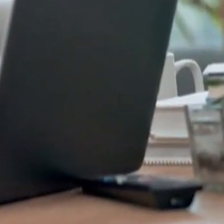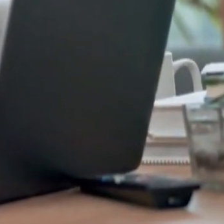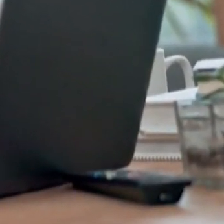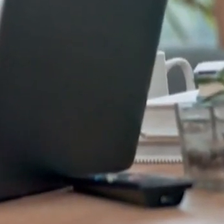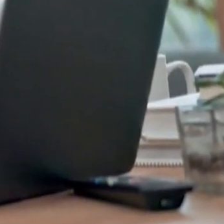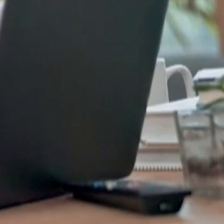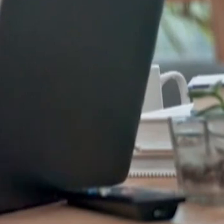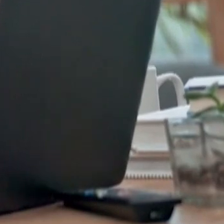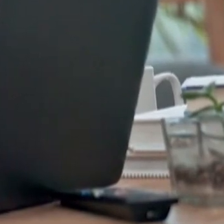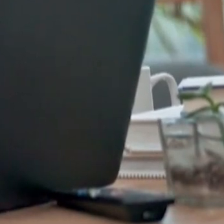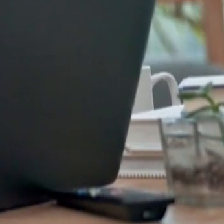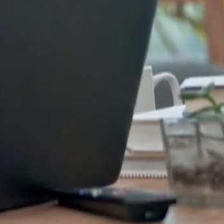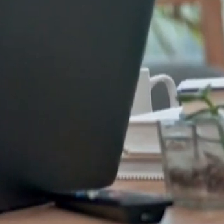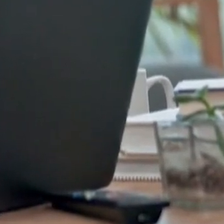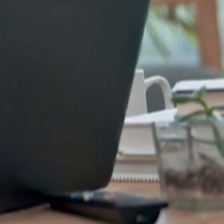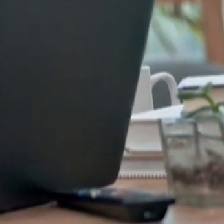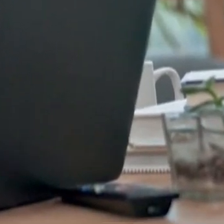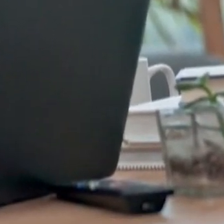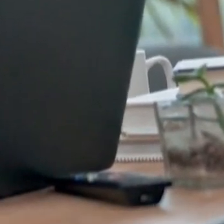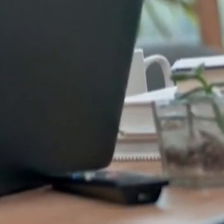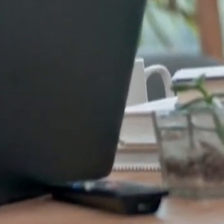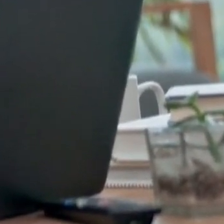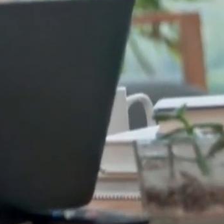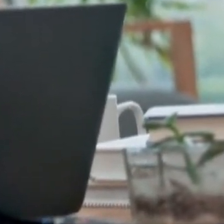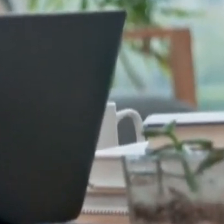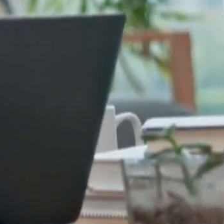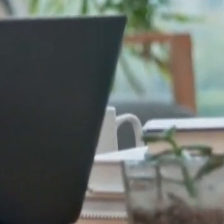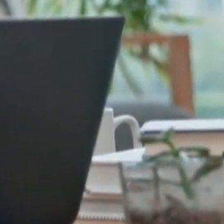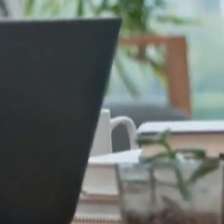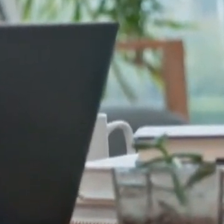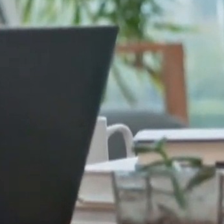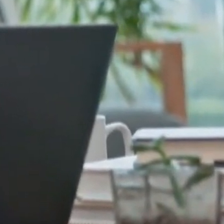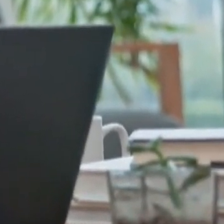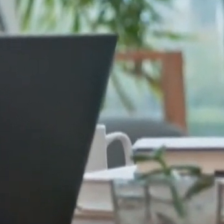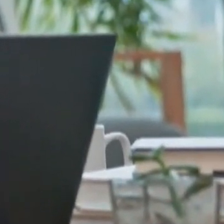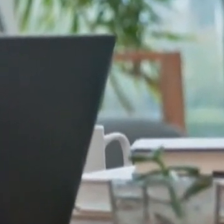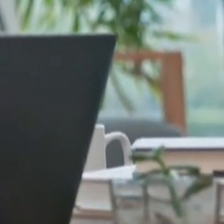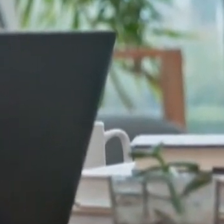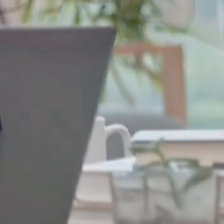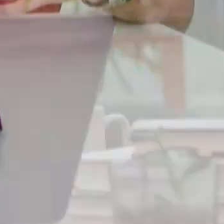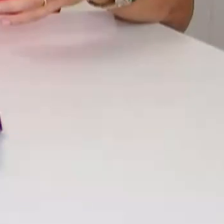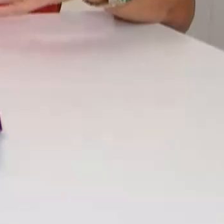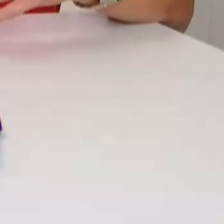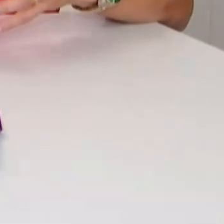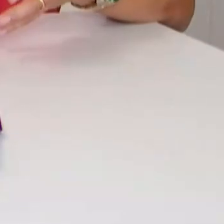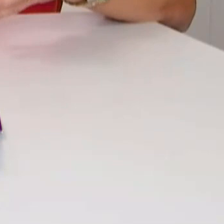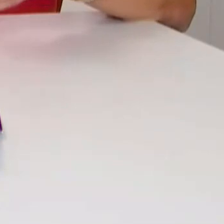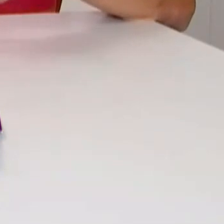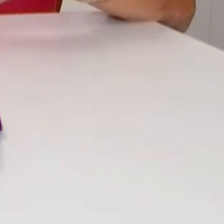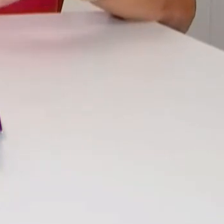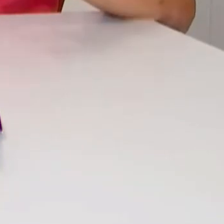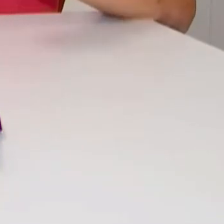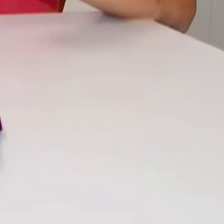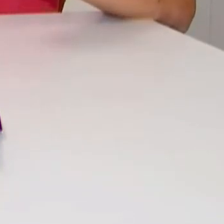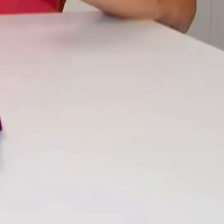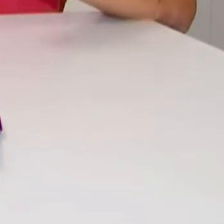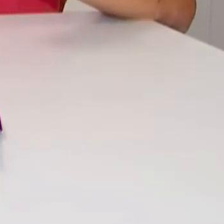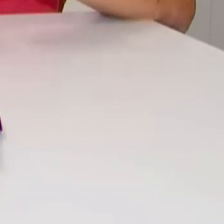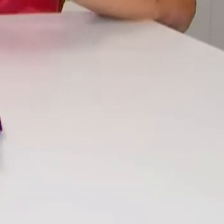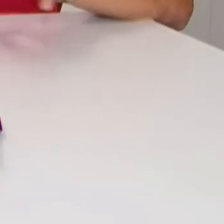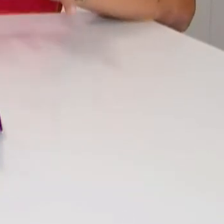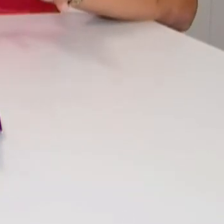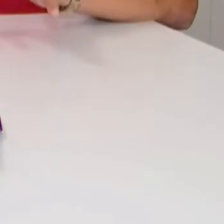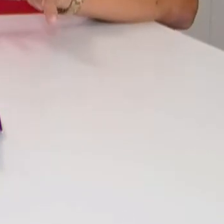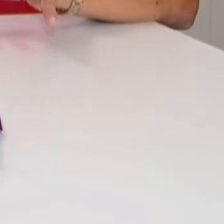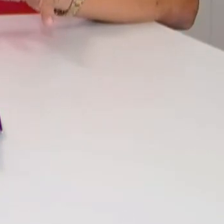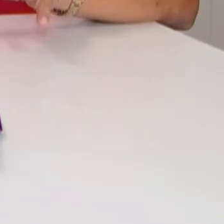por exemplo, e o plano ele corta a minha atuação ali, ou seja, me corta o nosso